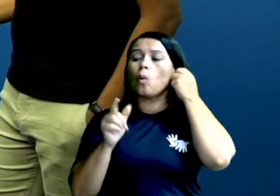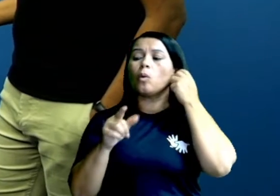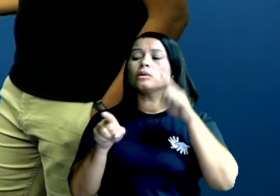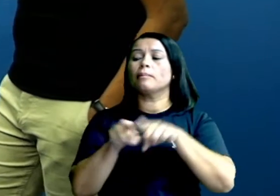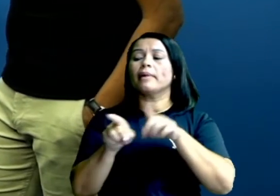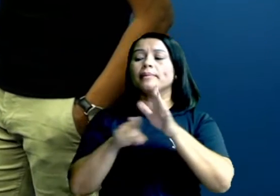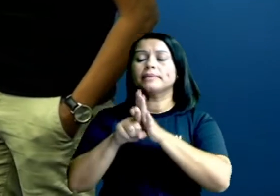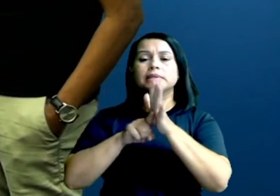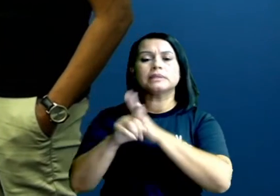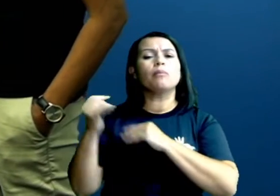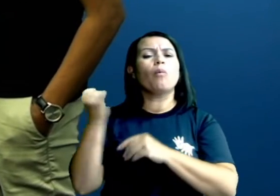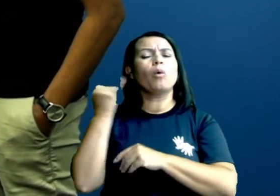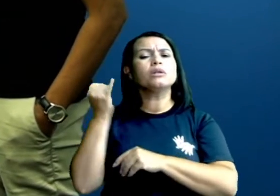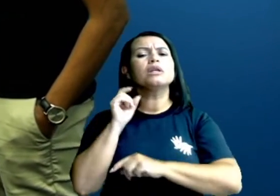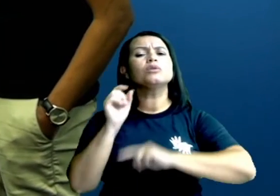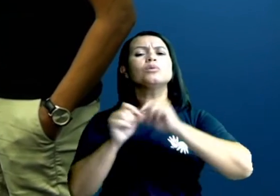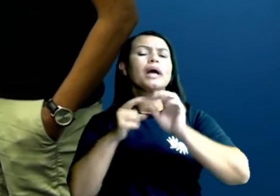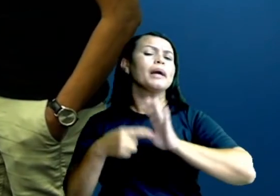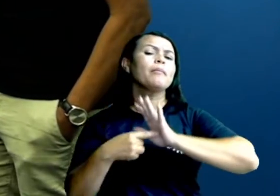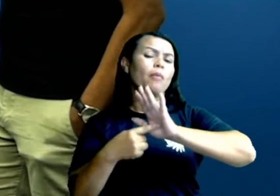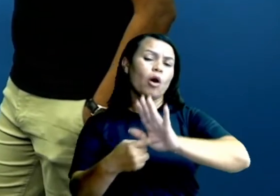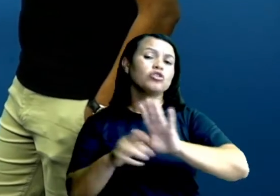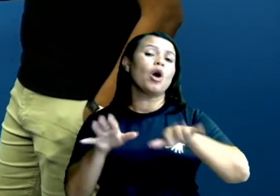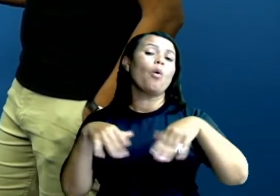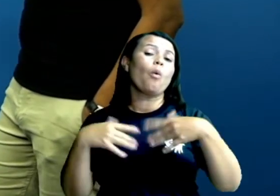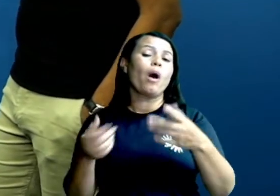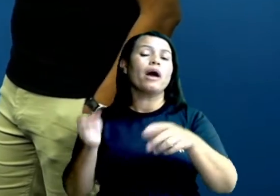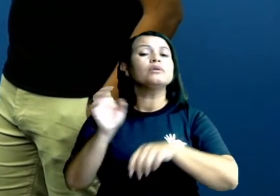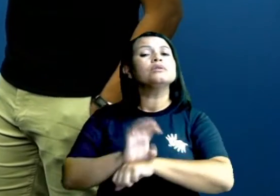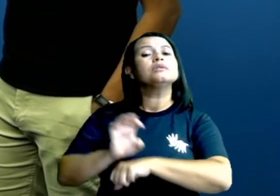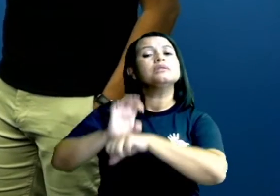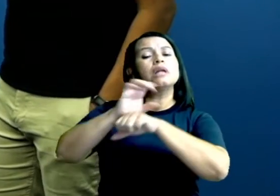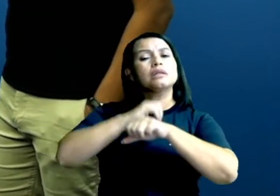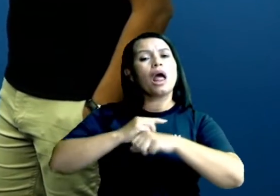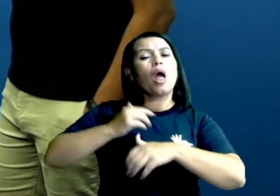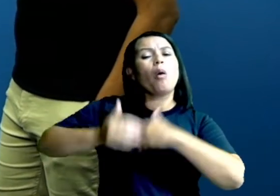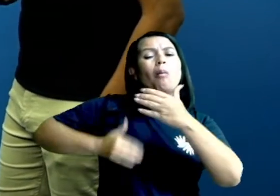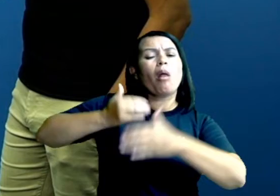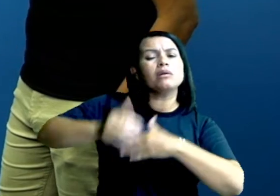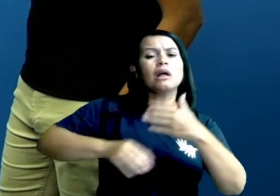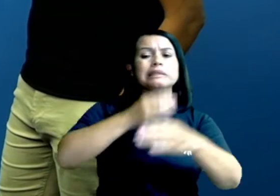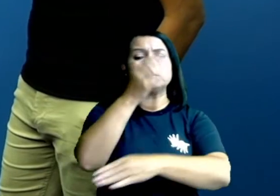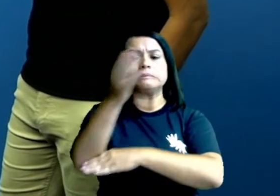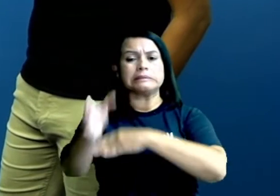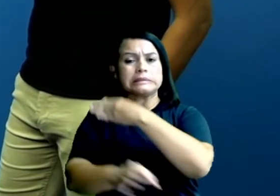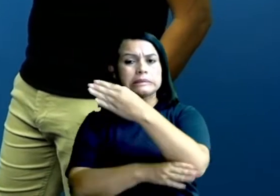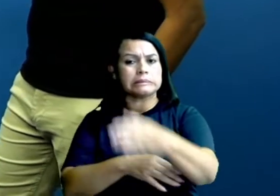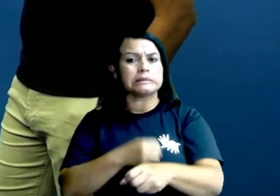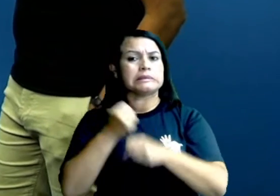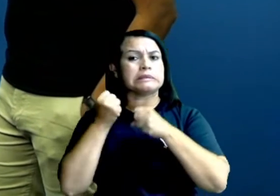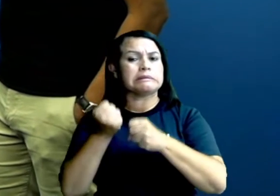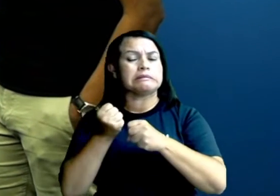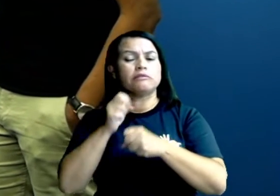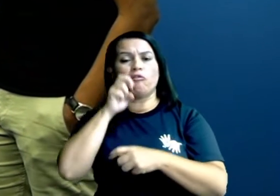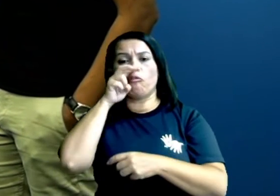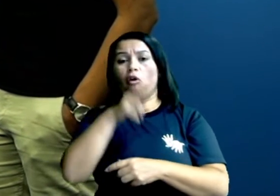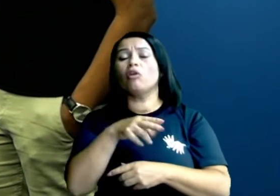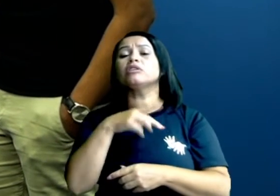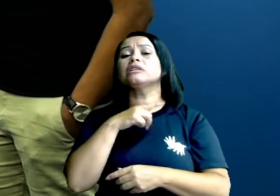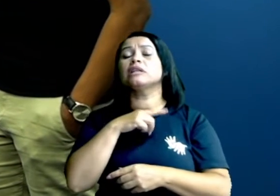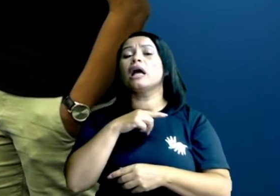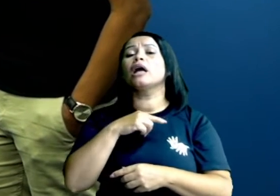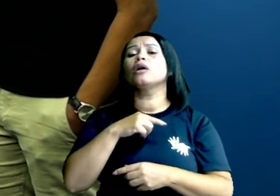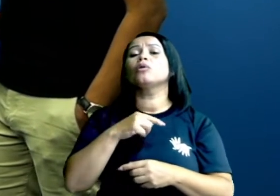também é importante, que mostra aí quais são os estados onde você tem um processo de desmatamento mais intenso atualmente na floresta. Então os estados